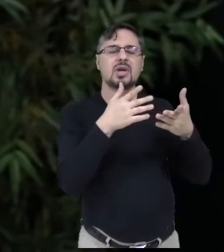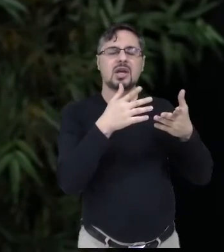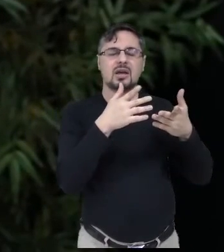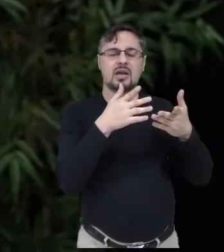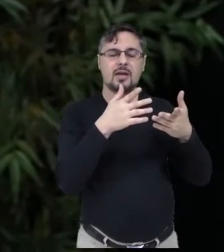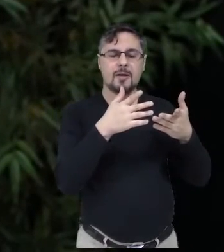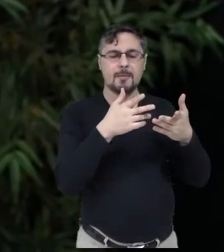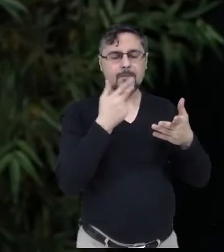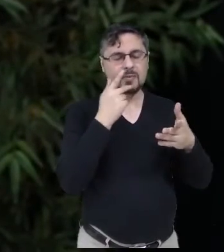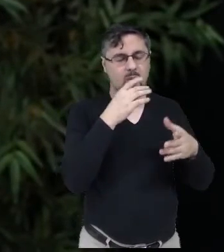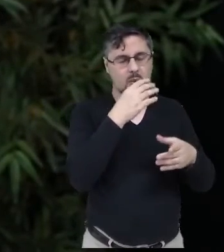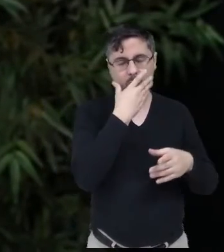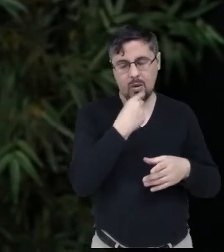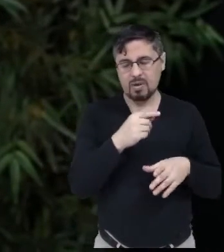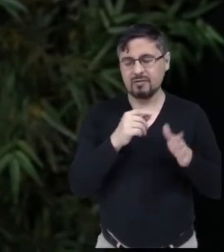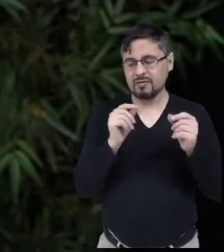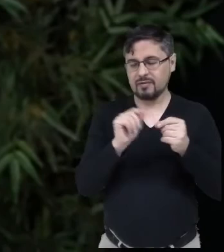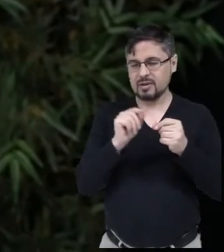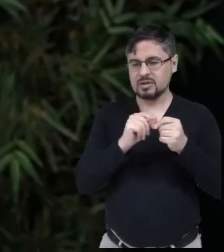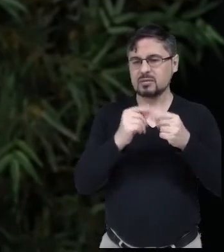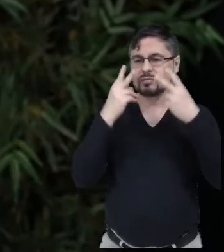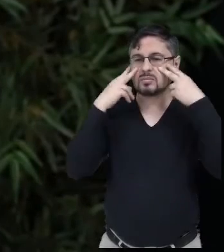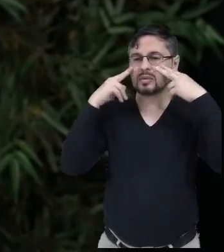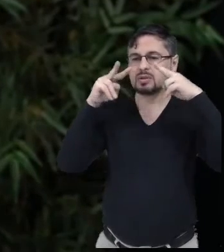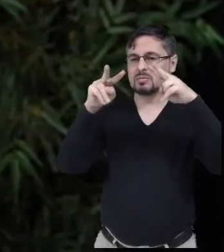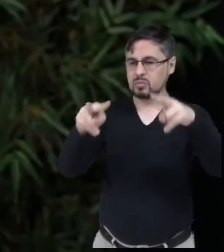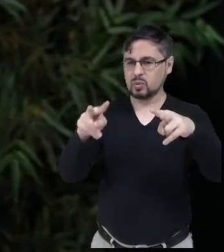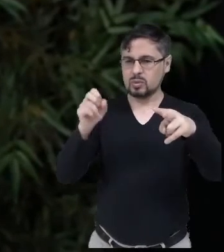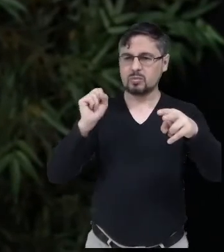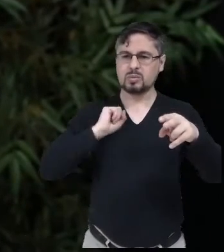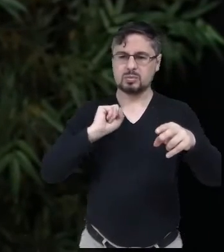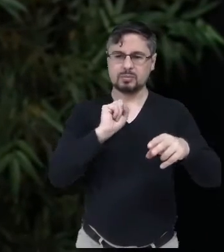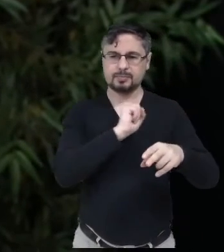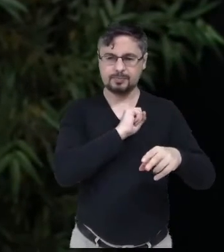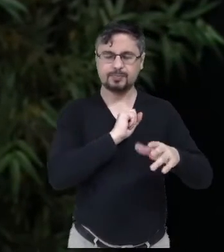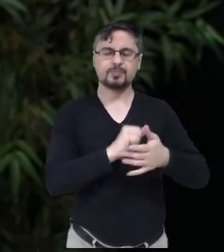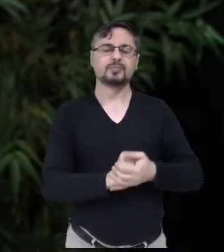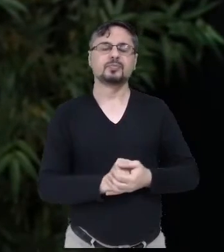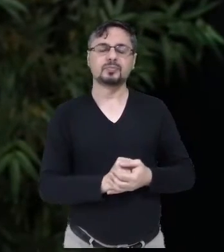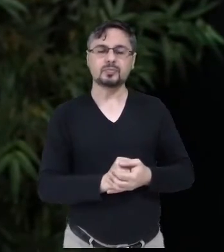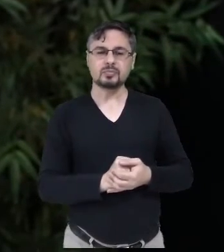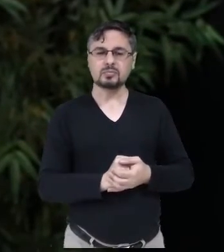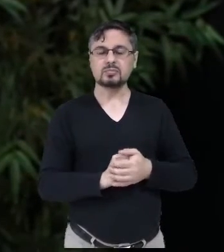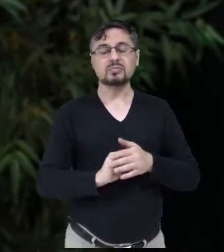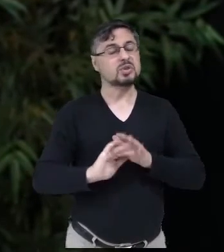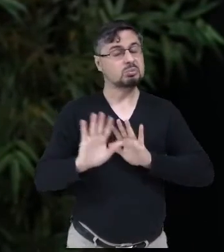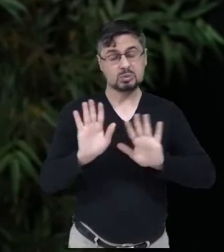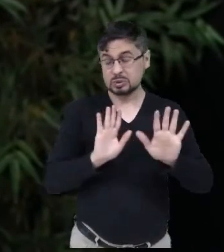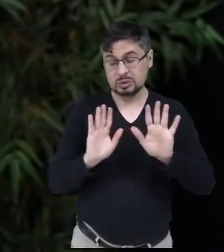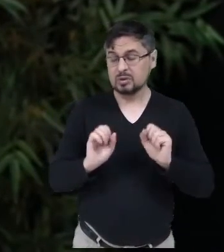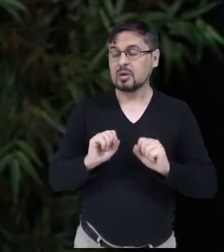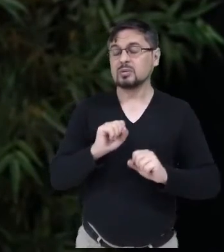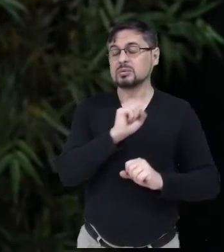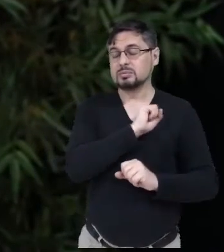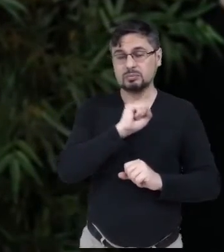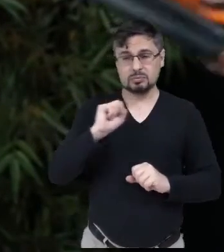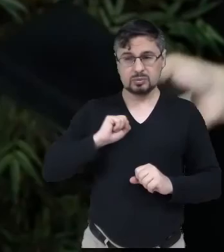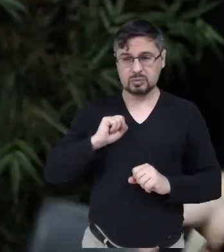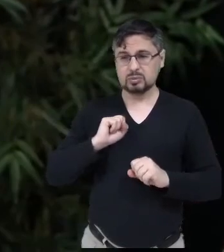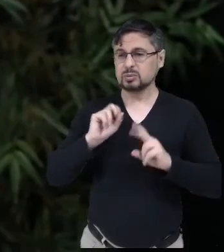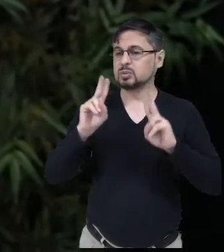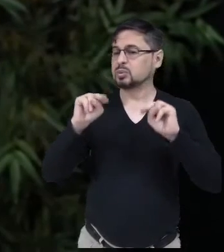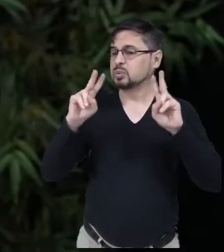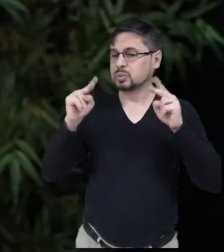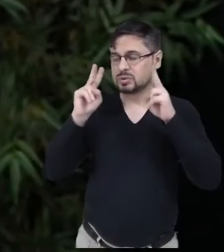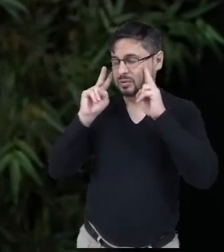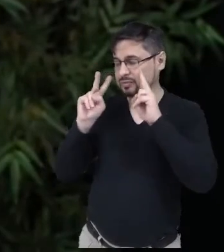eles, um testemunho para o sacerdote. Provavelmente o sumo sacerdote nunca tinha visto um leproso limpo. Eu arriscaria